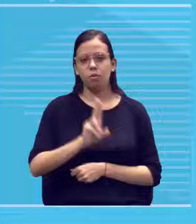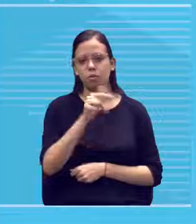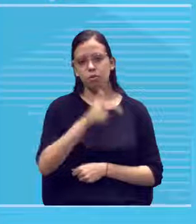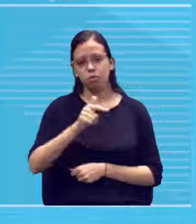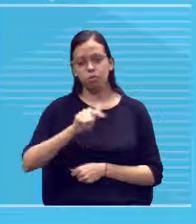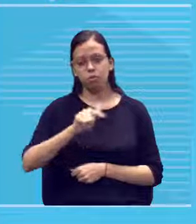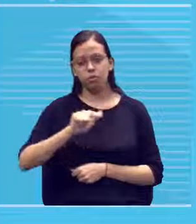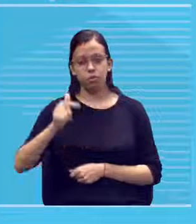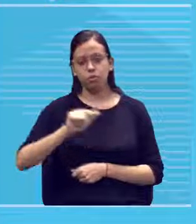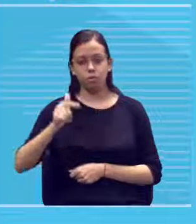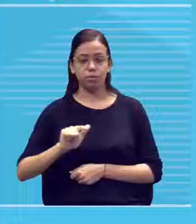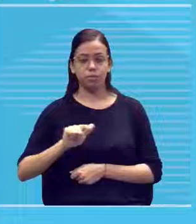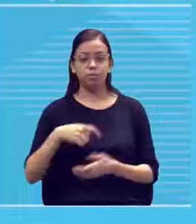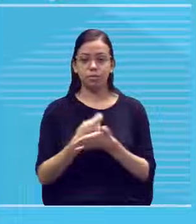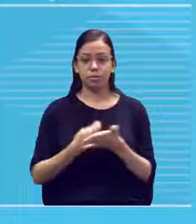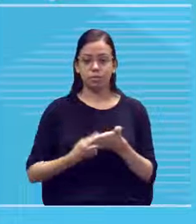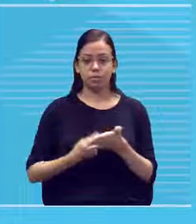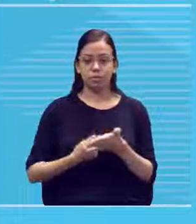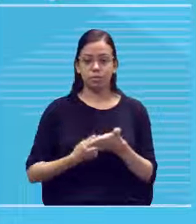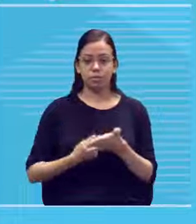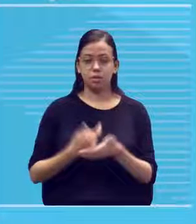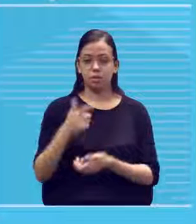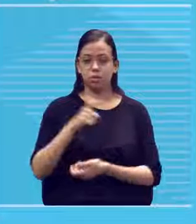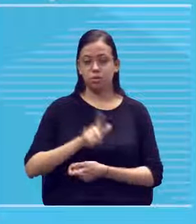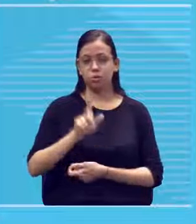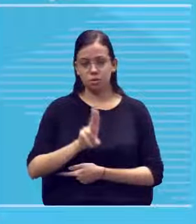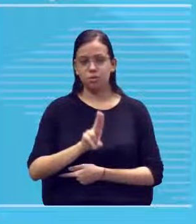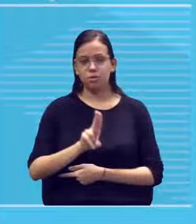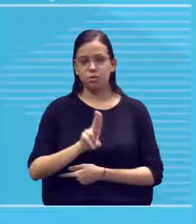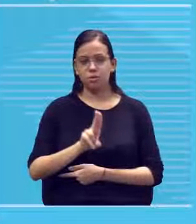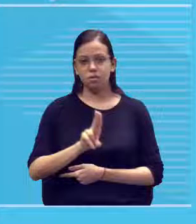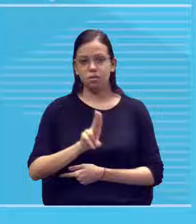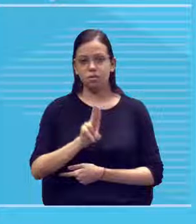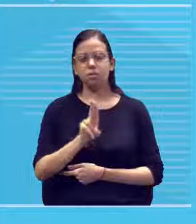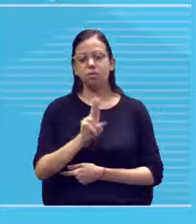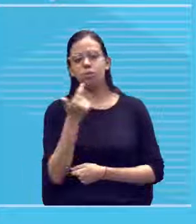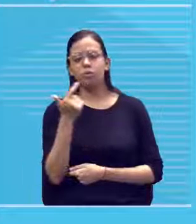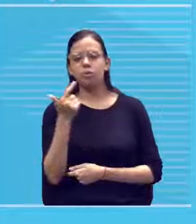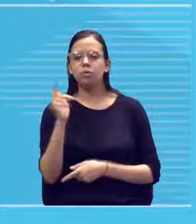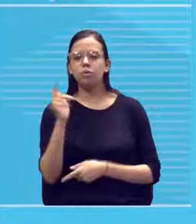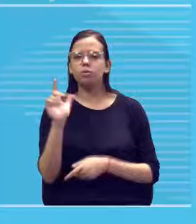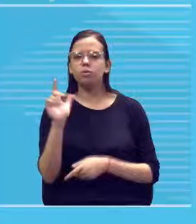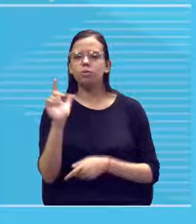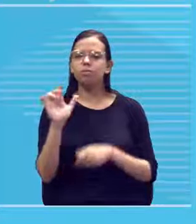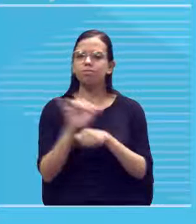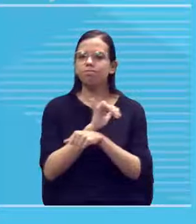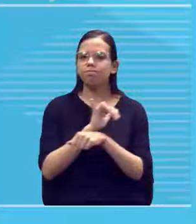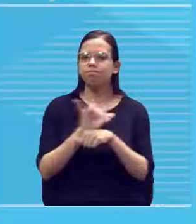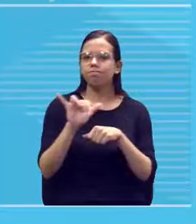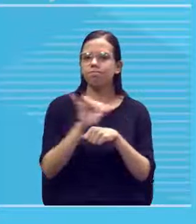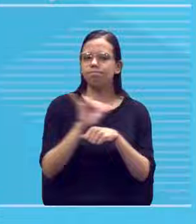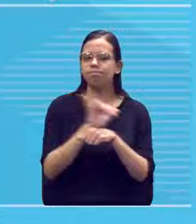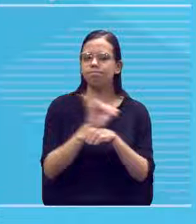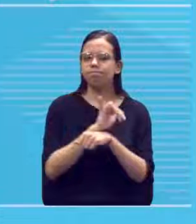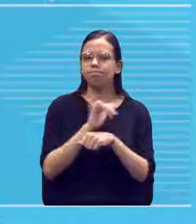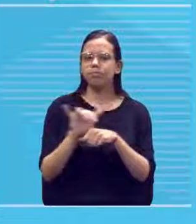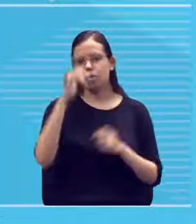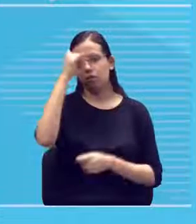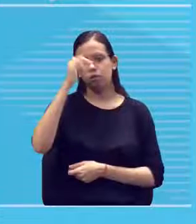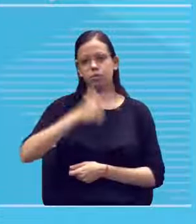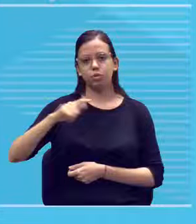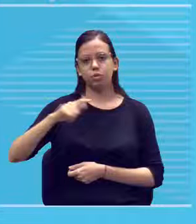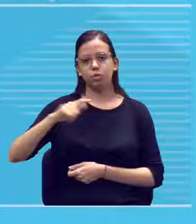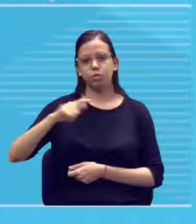vezes reescreva-os utilizando-se de outros mecanismos coesivos que não seja a